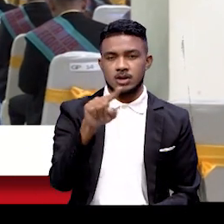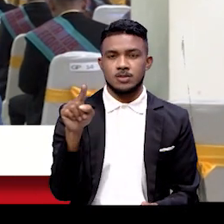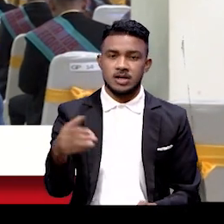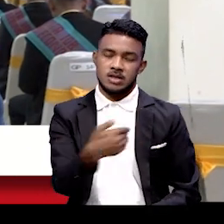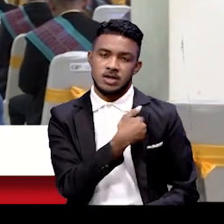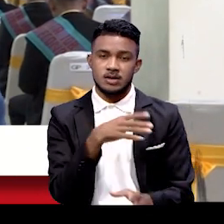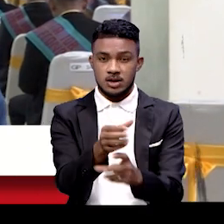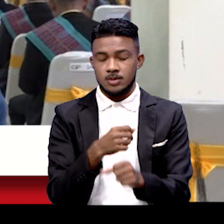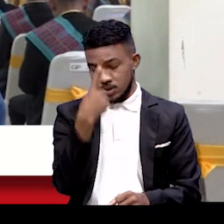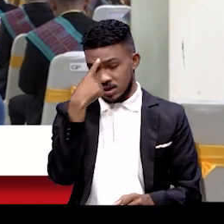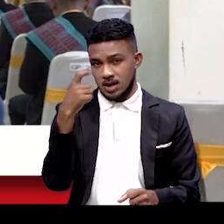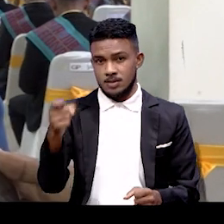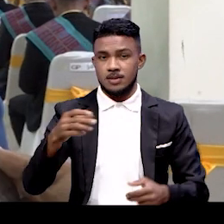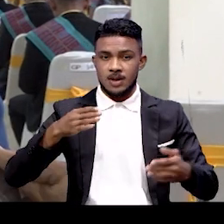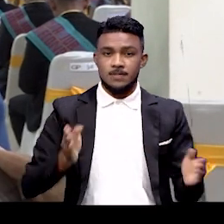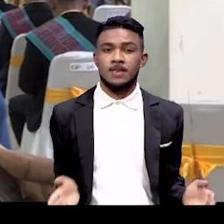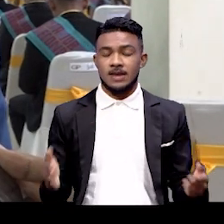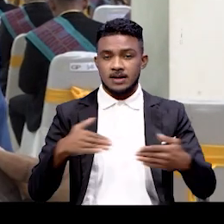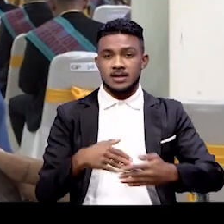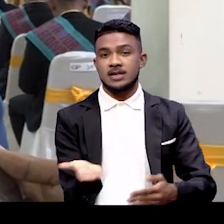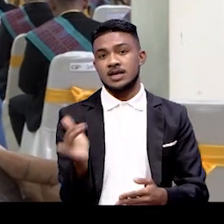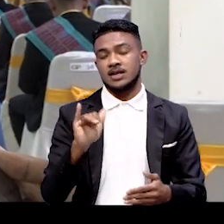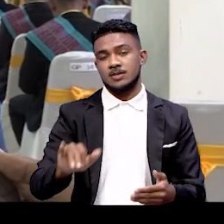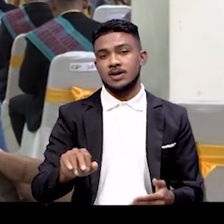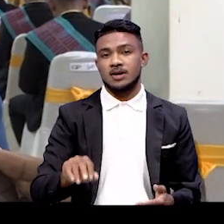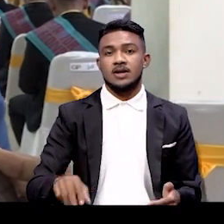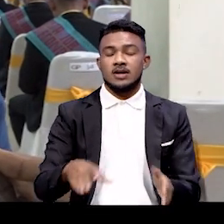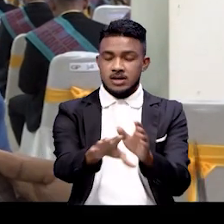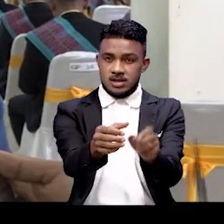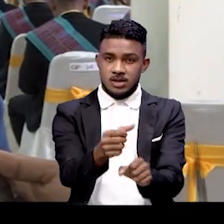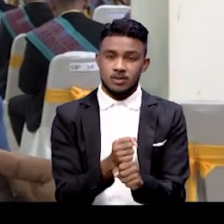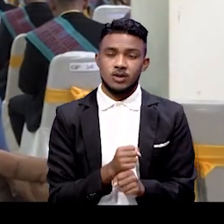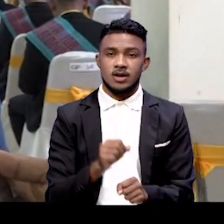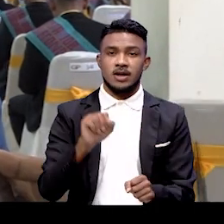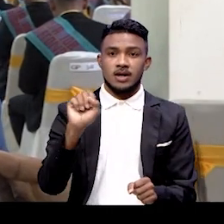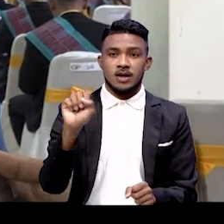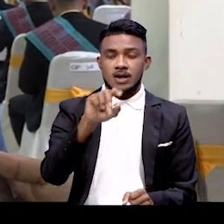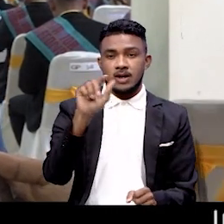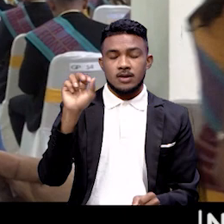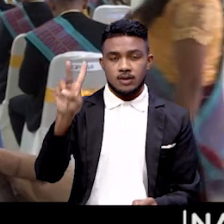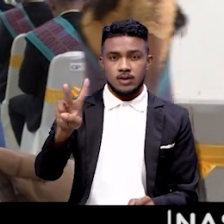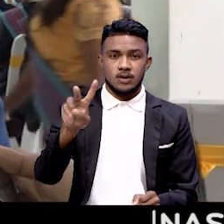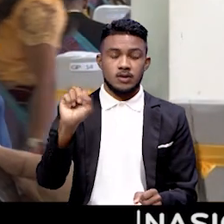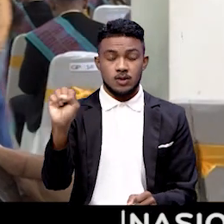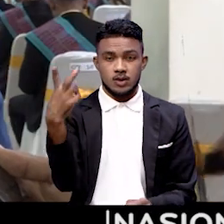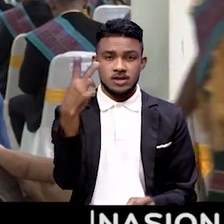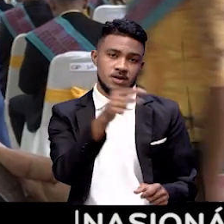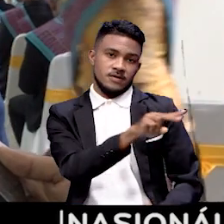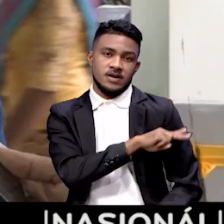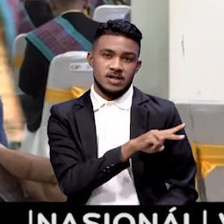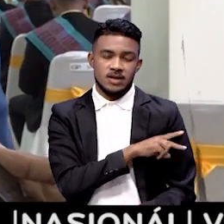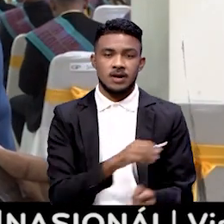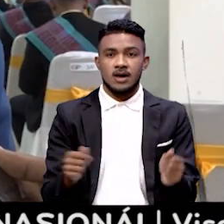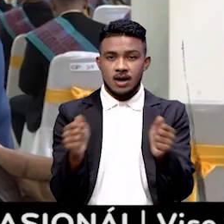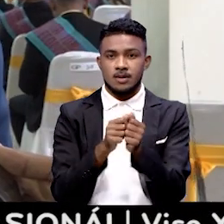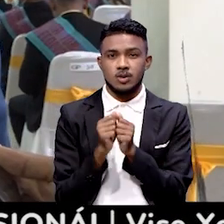sim. Siran be maksimo na segunda dose vacina ne tona ia 70%. Ne be ita ia na condições